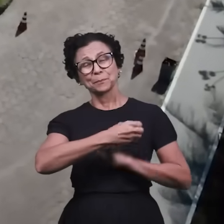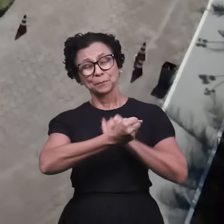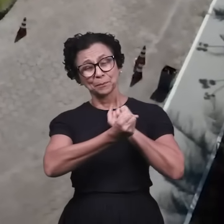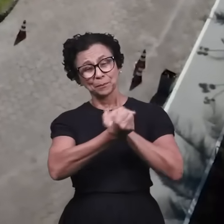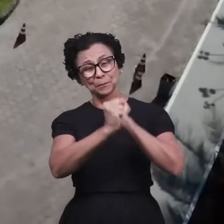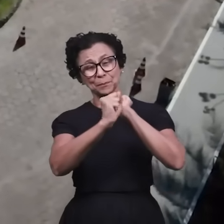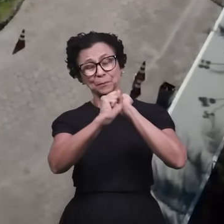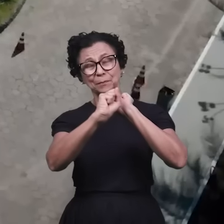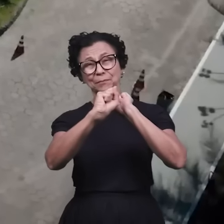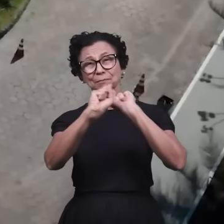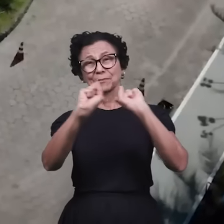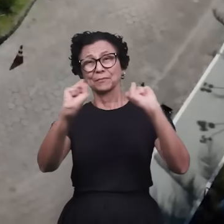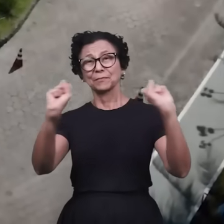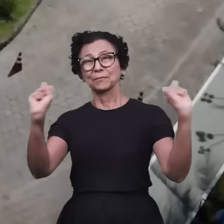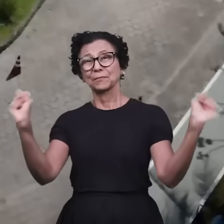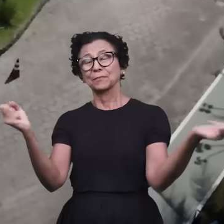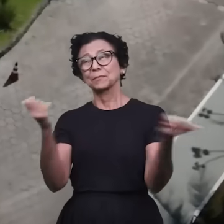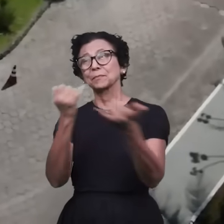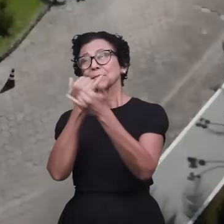libertação